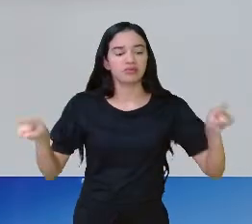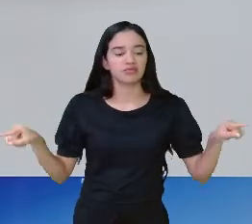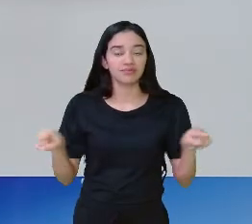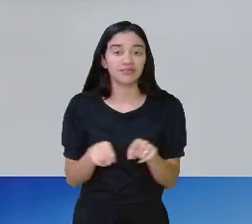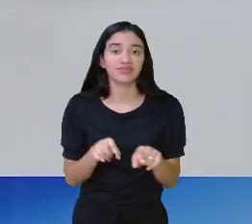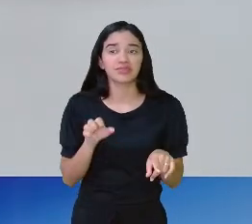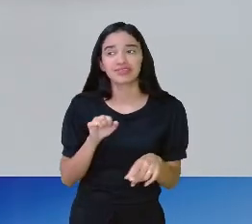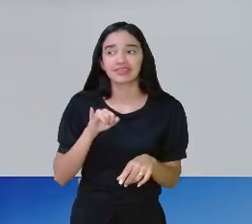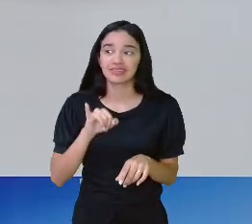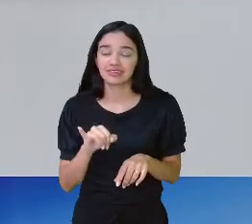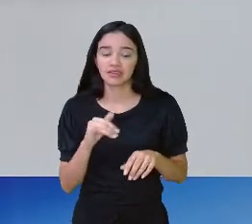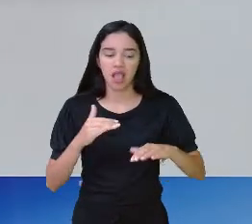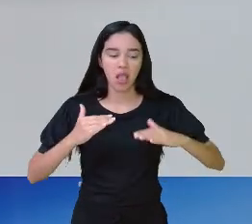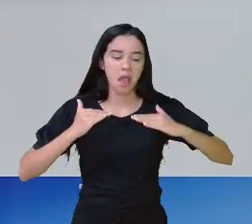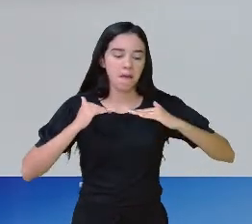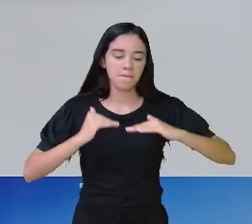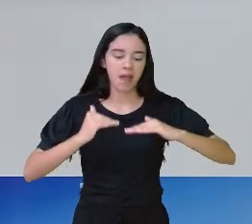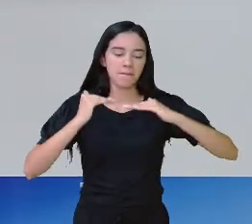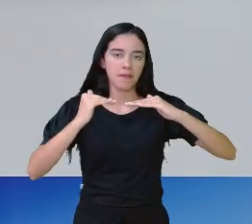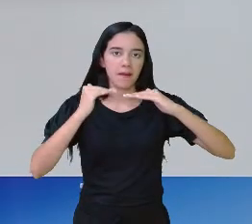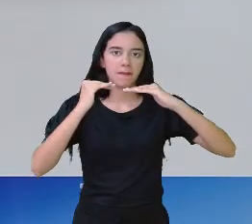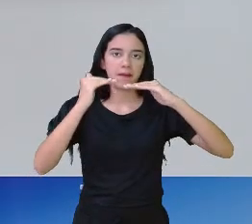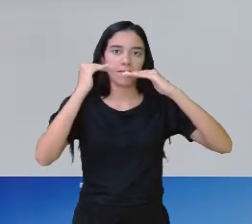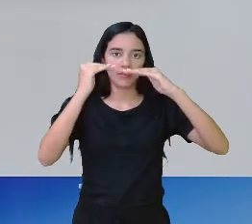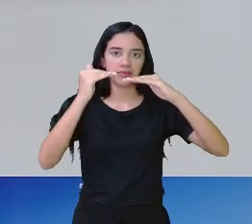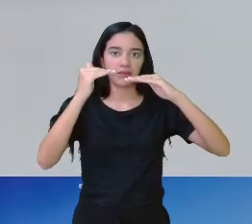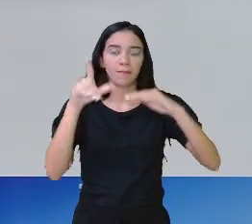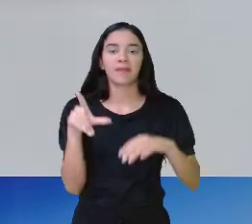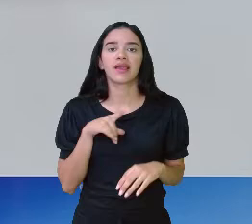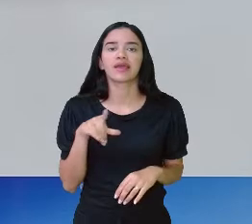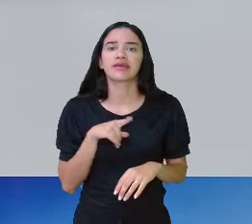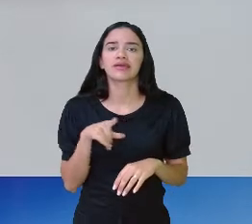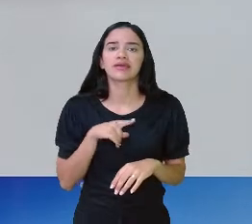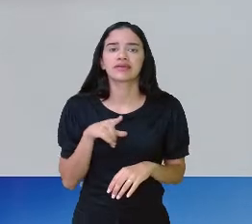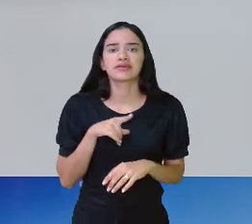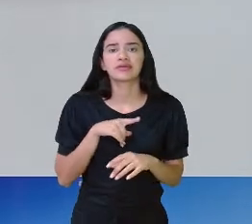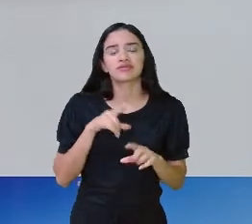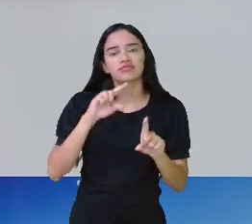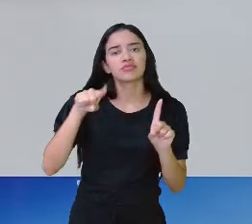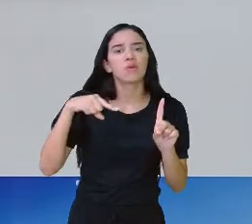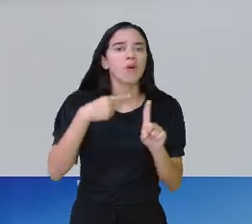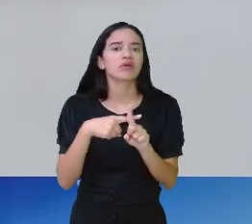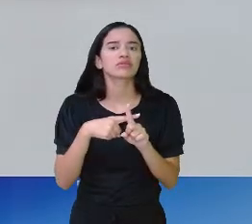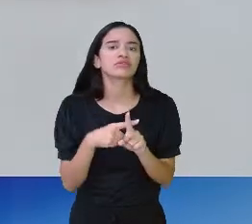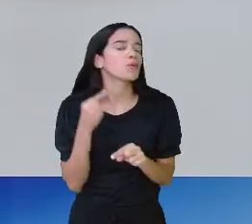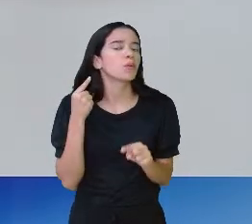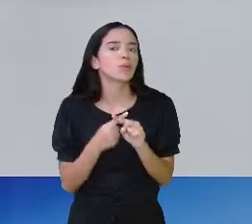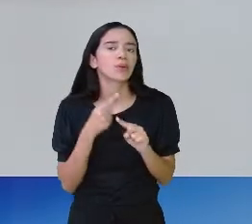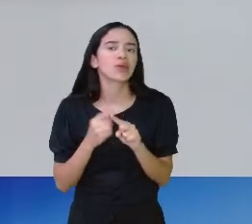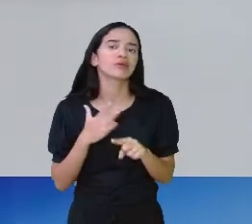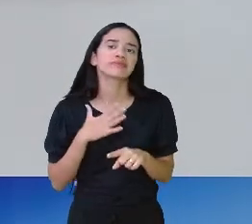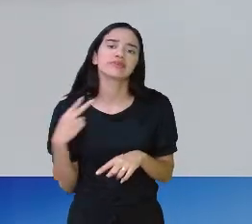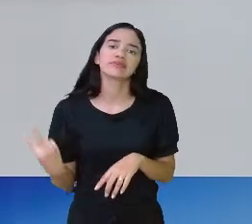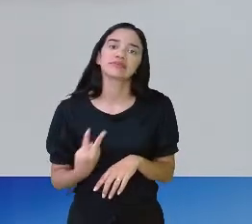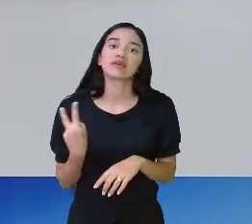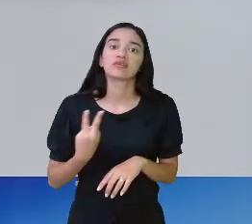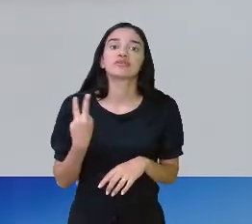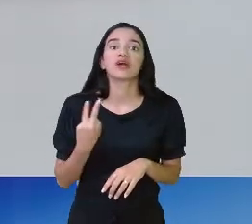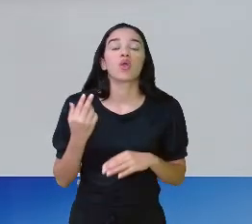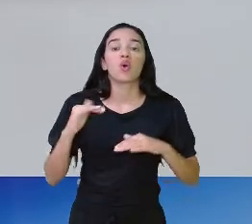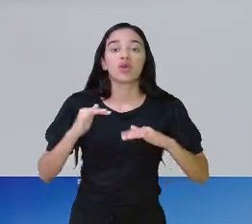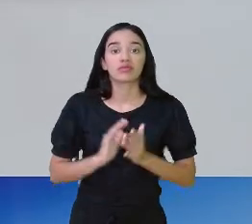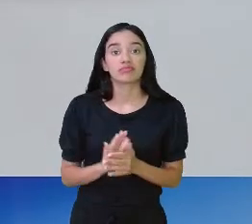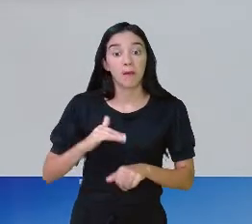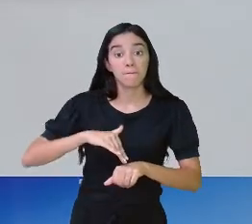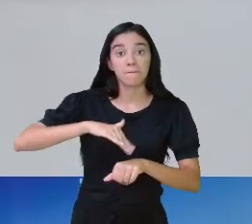se eu faço ela de baixo para cima, eu tenho uma adição. Até porque os meus valores estão aumentando.